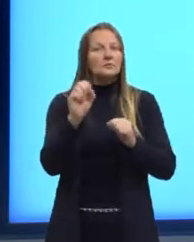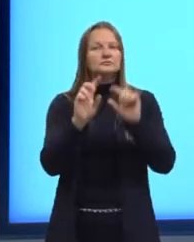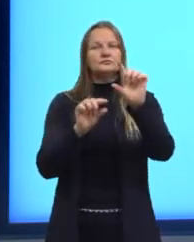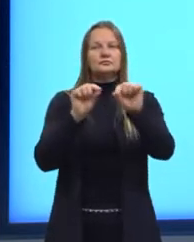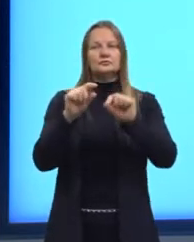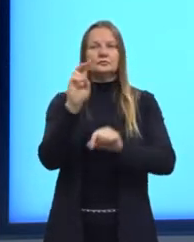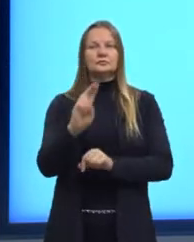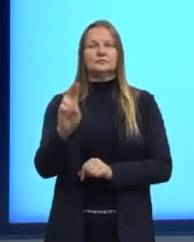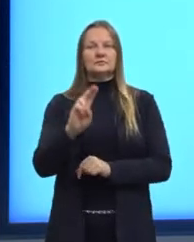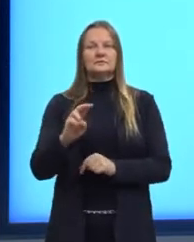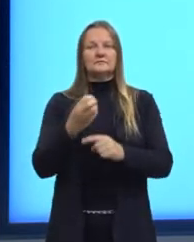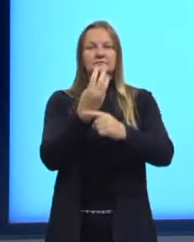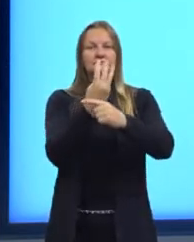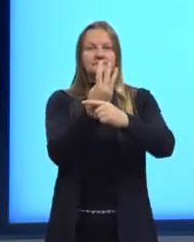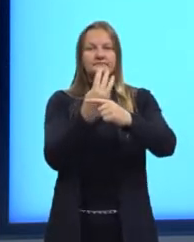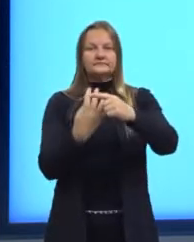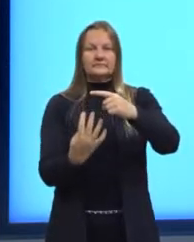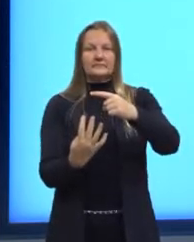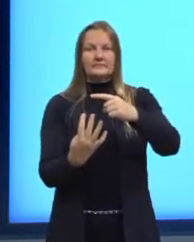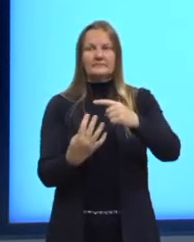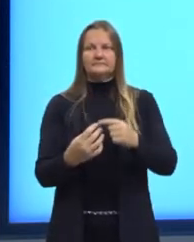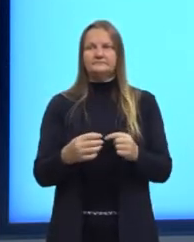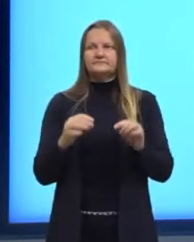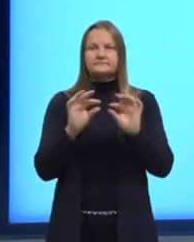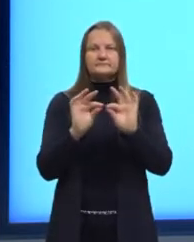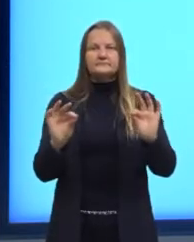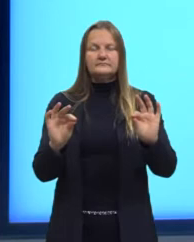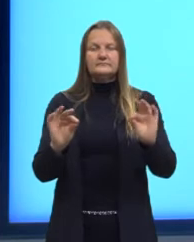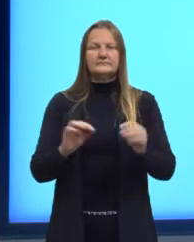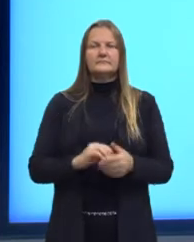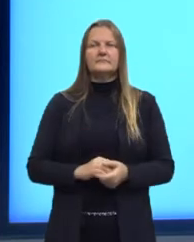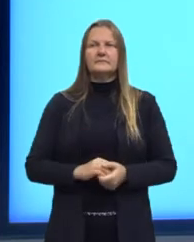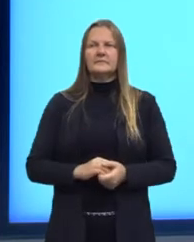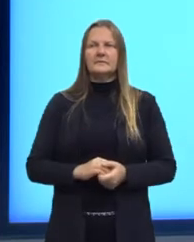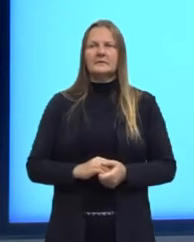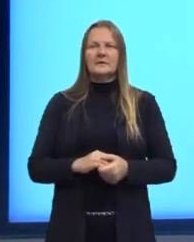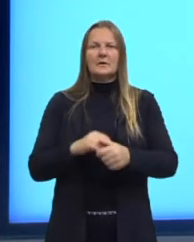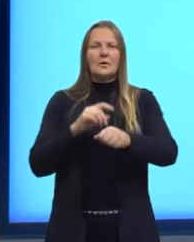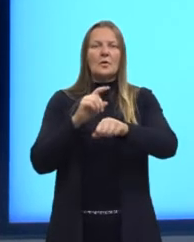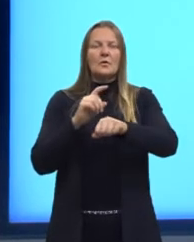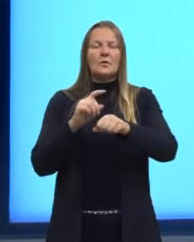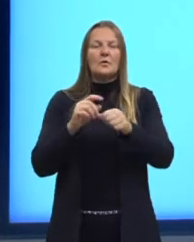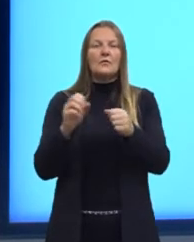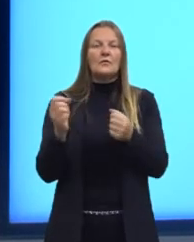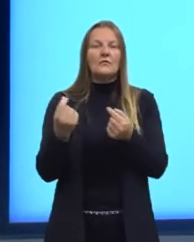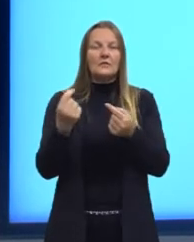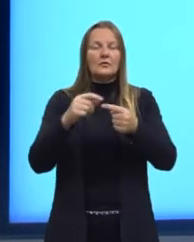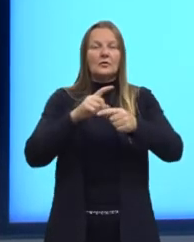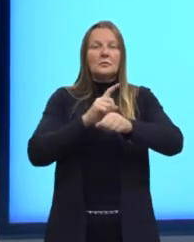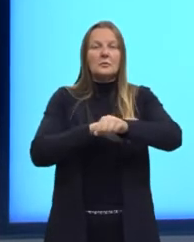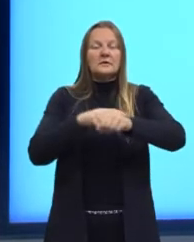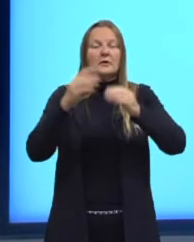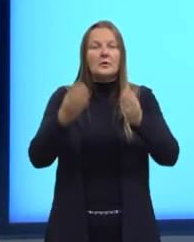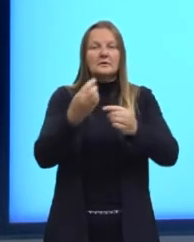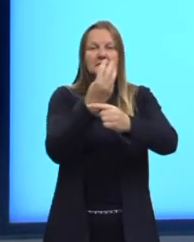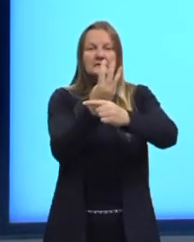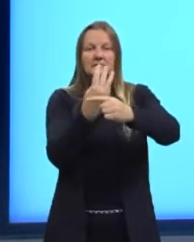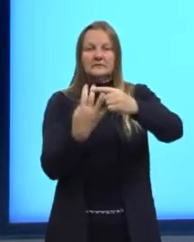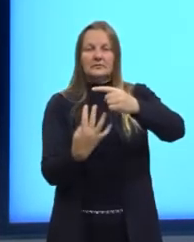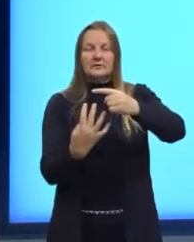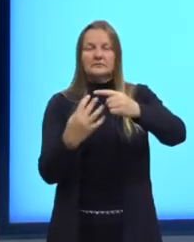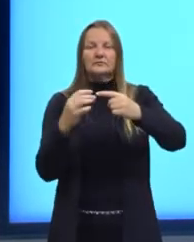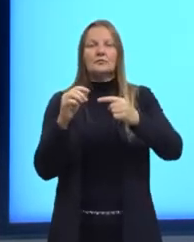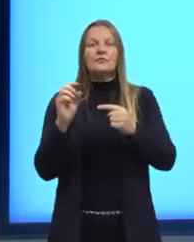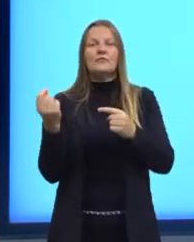fração só para simplificar o nosso cálculo tá o valor presente então é três quartos do valor futuro